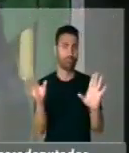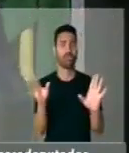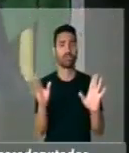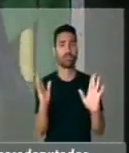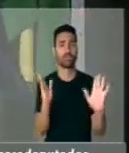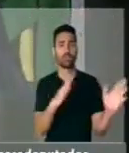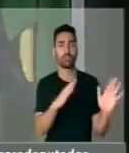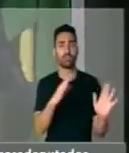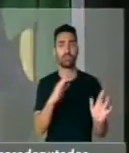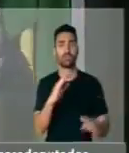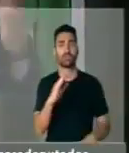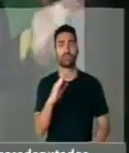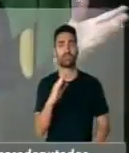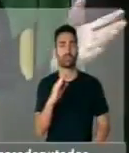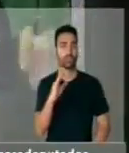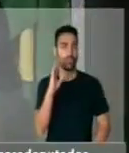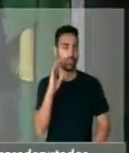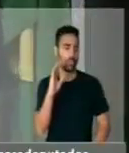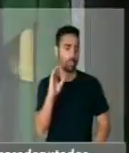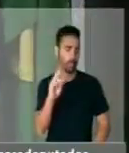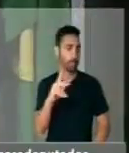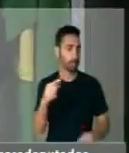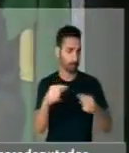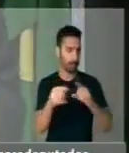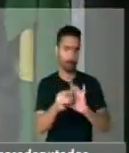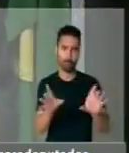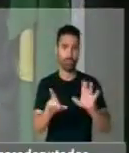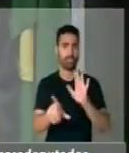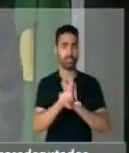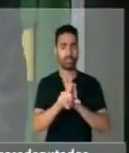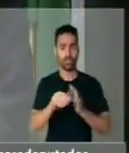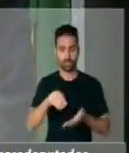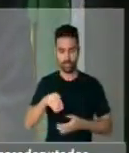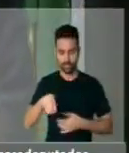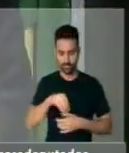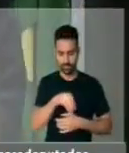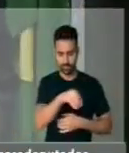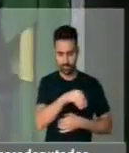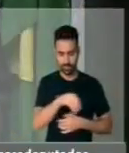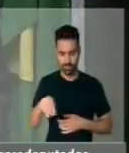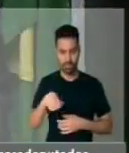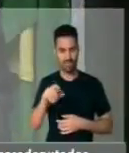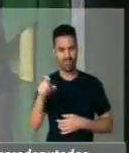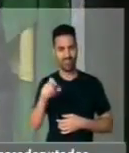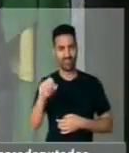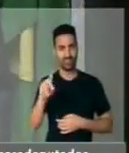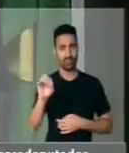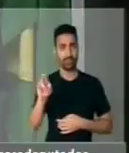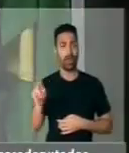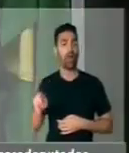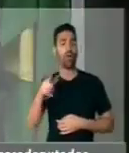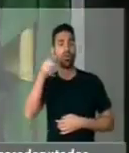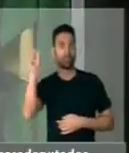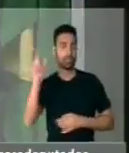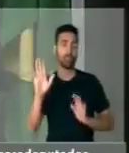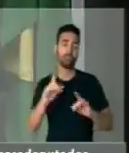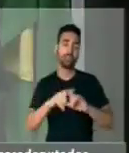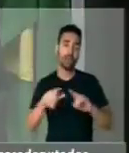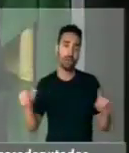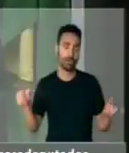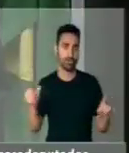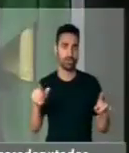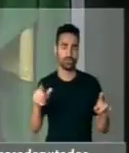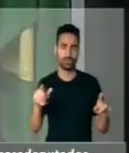Jogos da mente são legais, já se joga. Xadrez, né, e outros jogos. Mas você abriu o